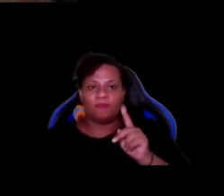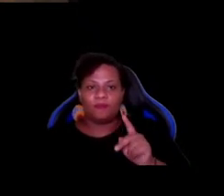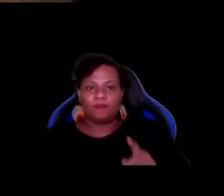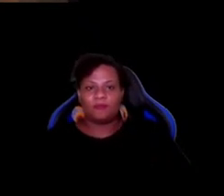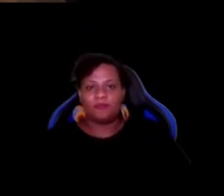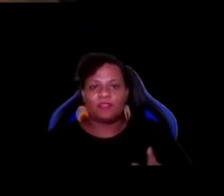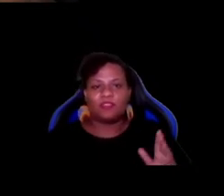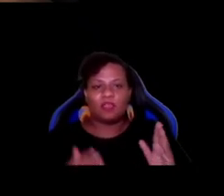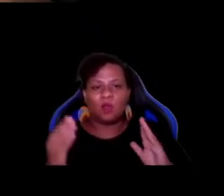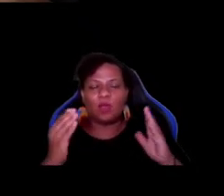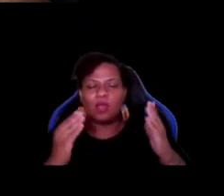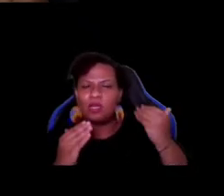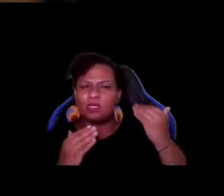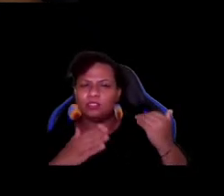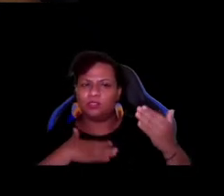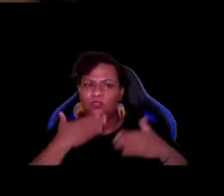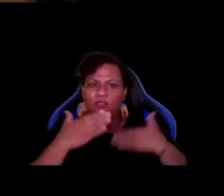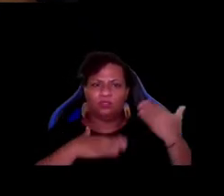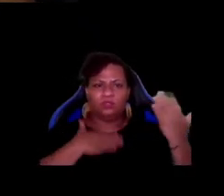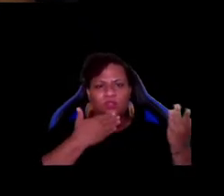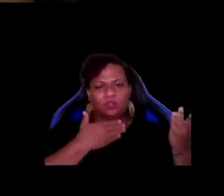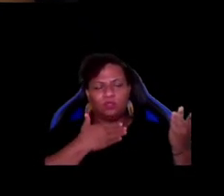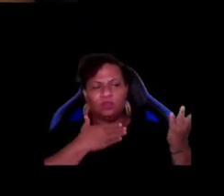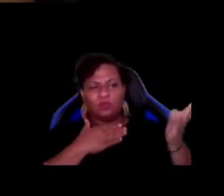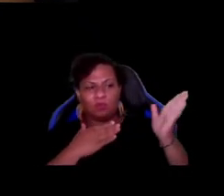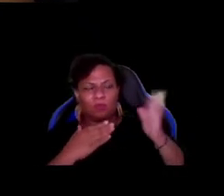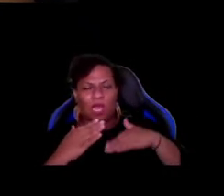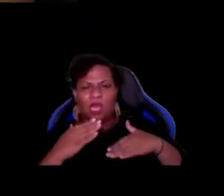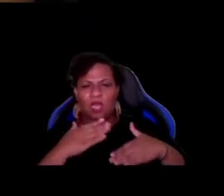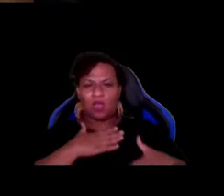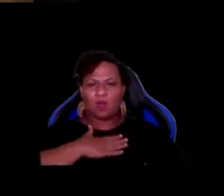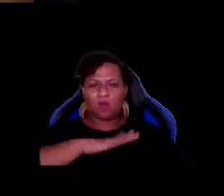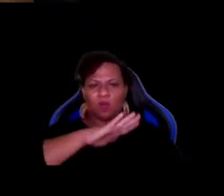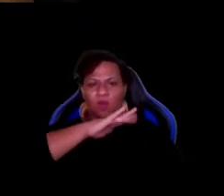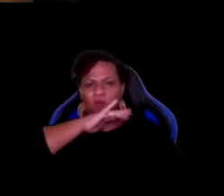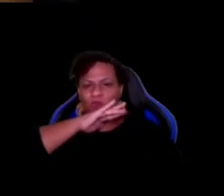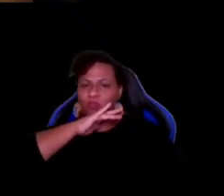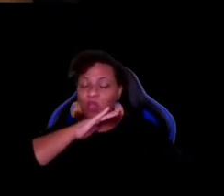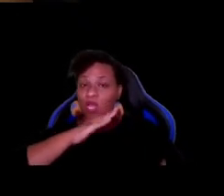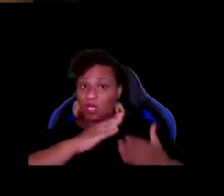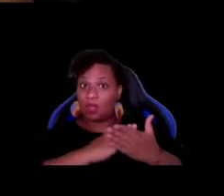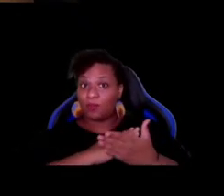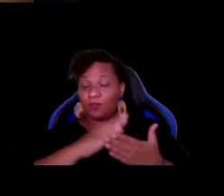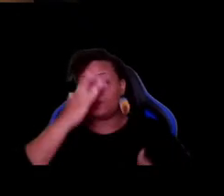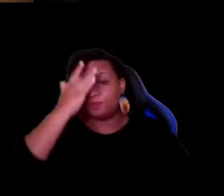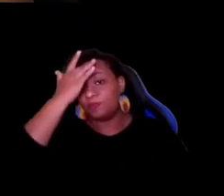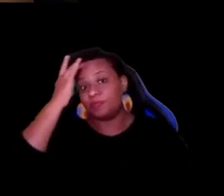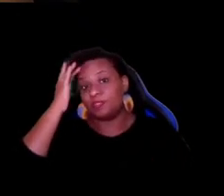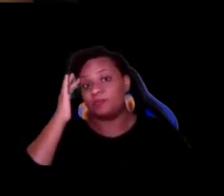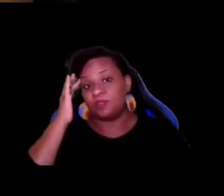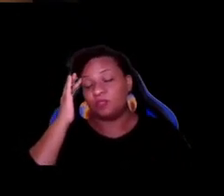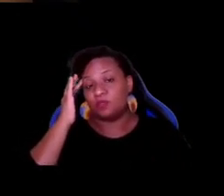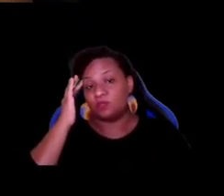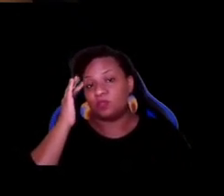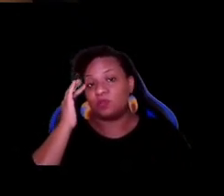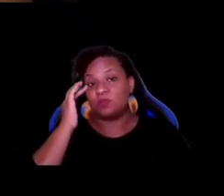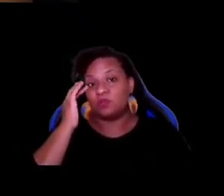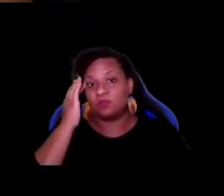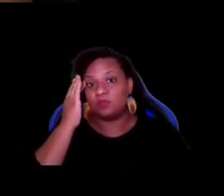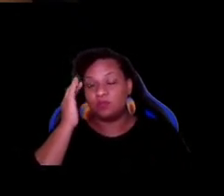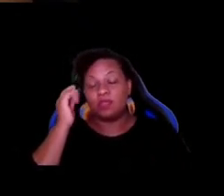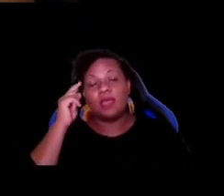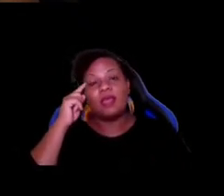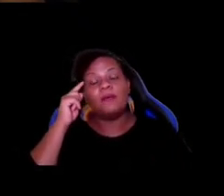meio assombrosa naquela época. Né? Algumas pessoas, né, achavam